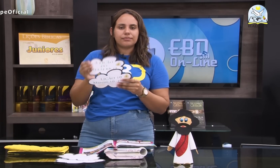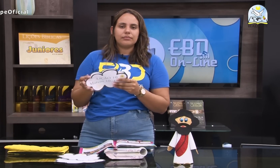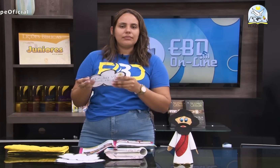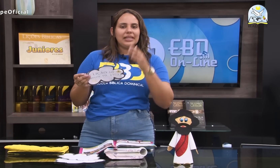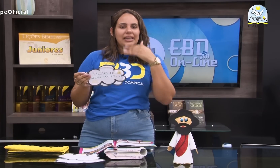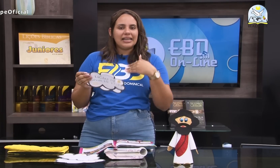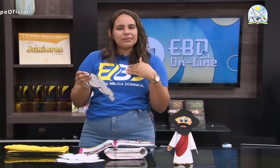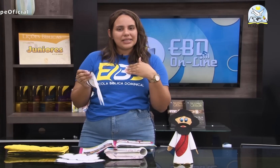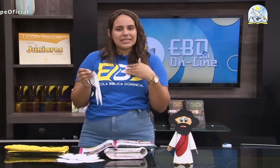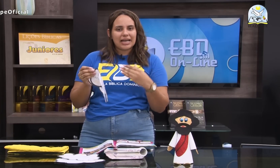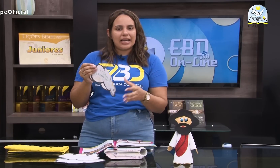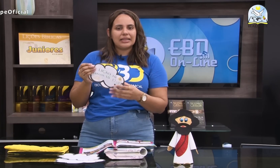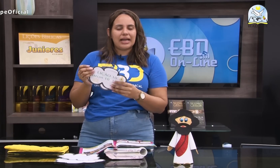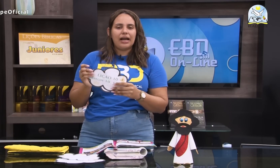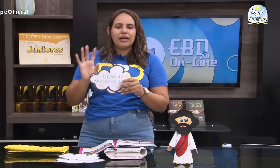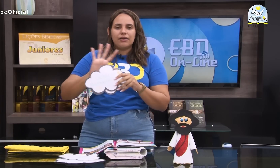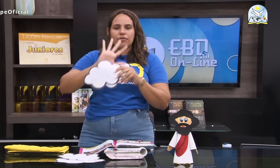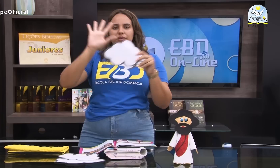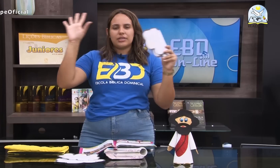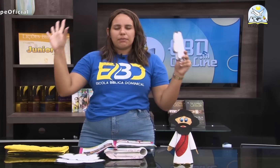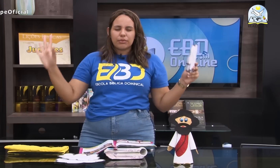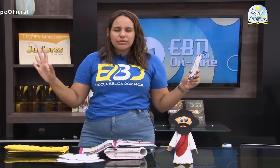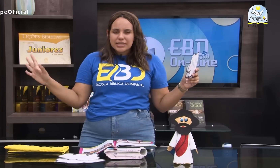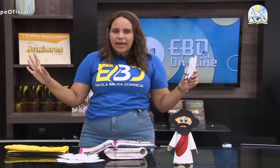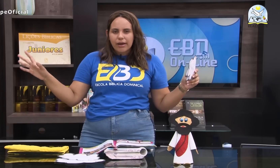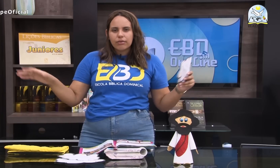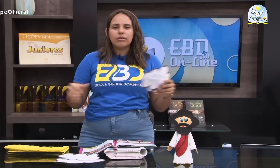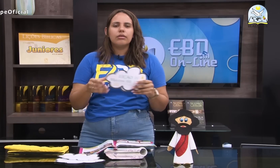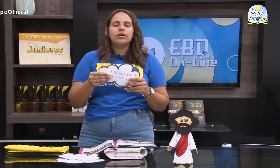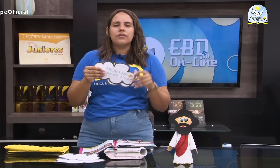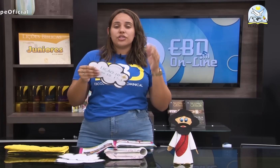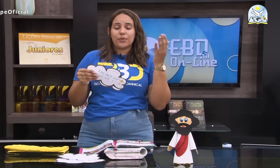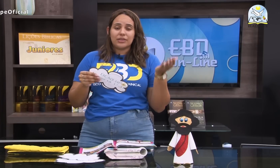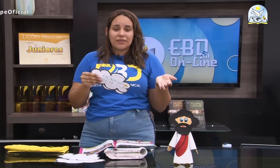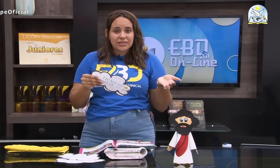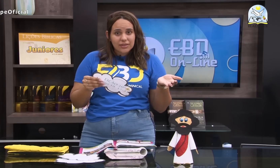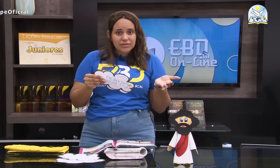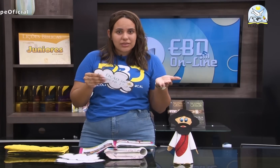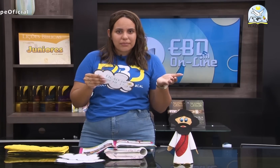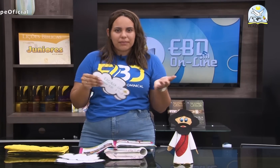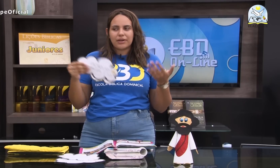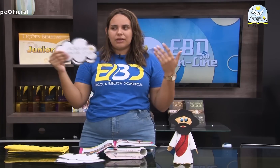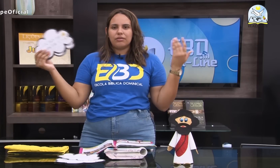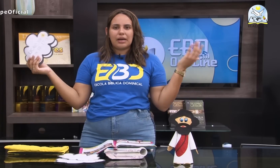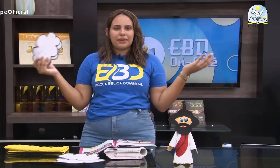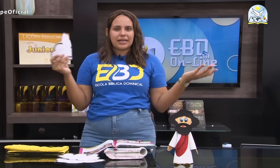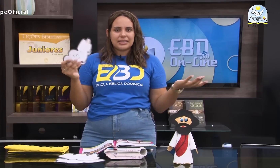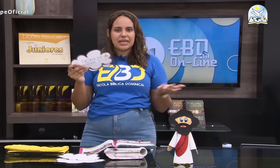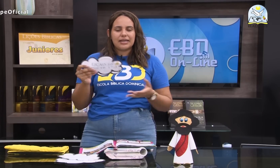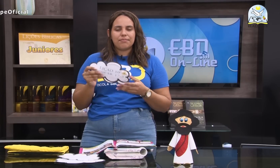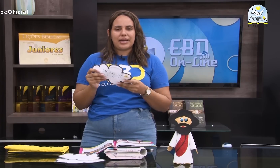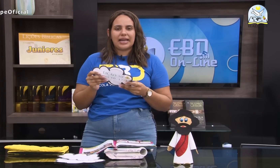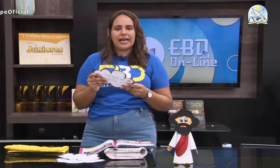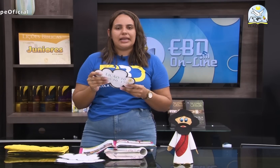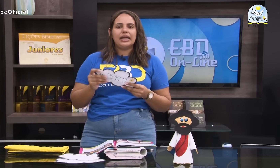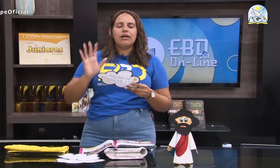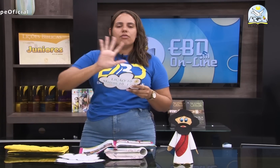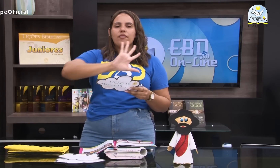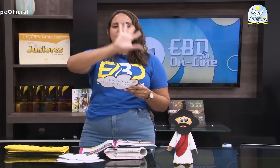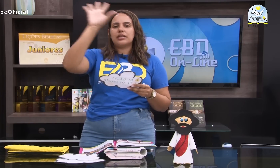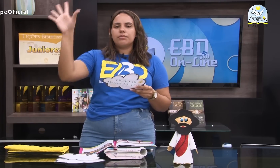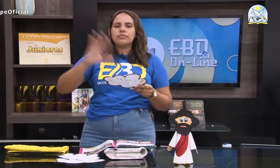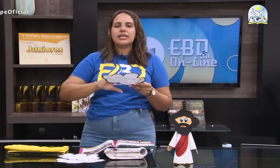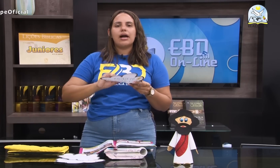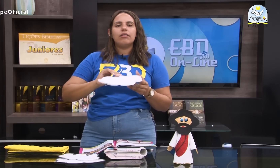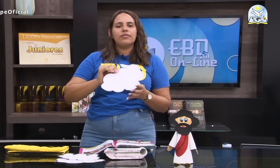colar lá na minha sala, tá? Vou fazer tipo um céu. Vocês podem estar fazendo isso também, porque não dá para trazer para cá, né?